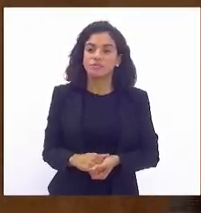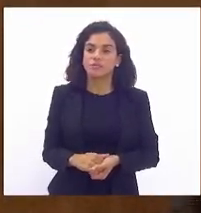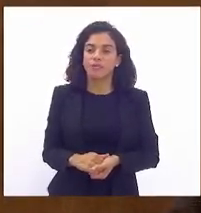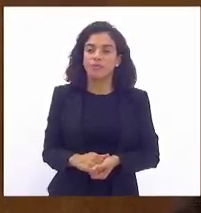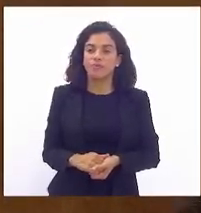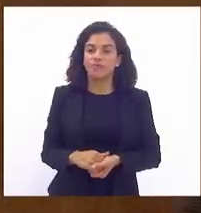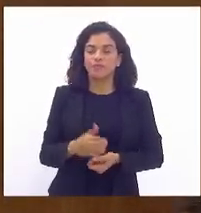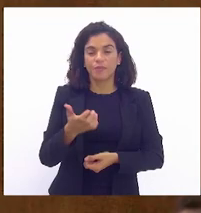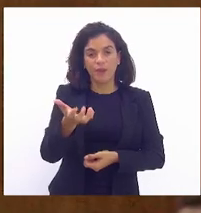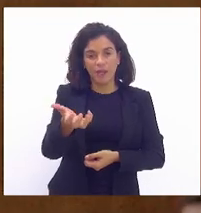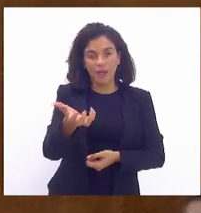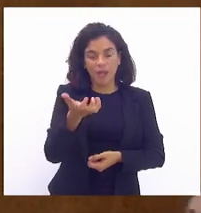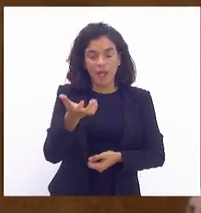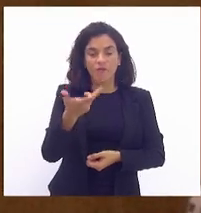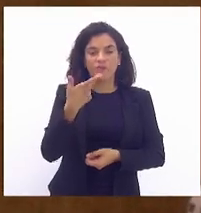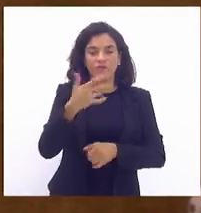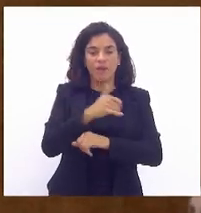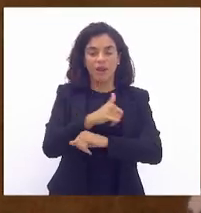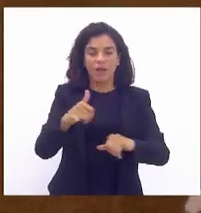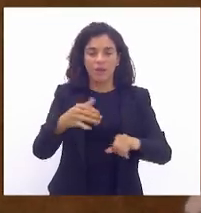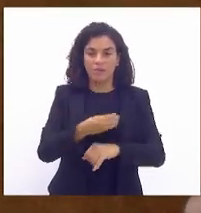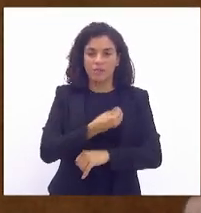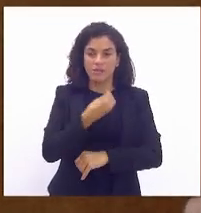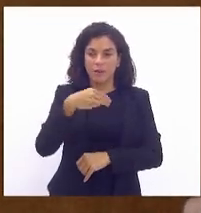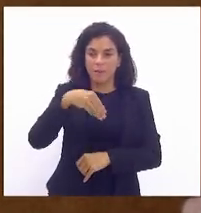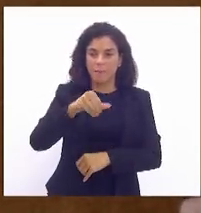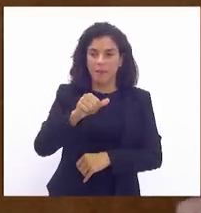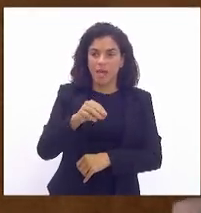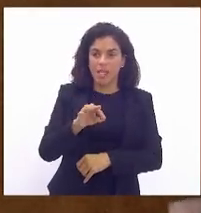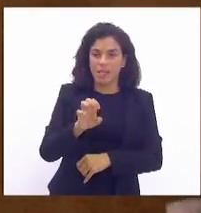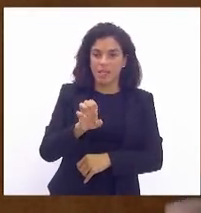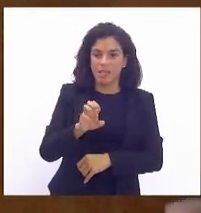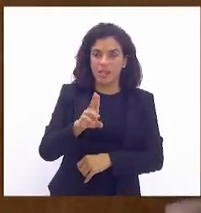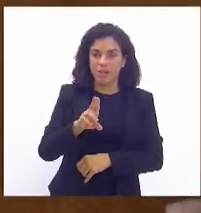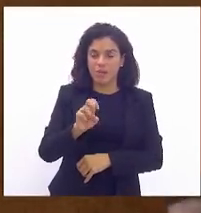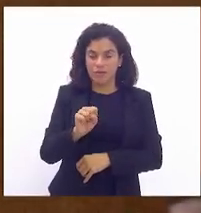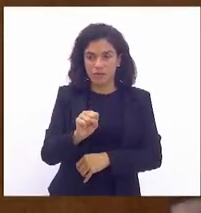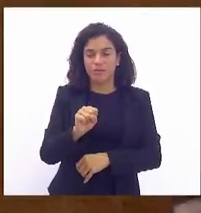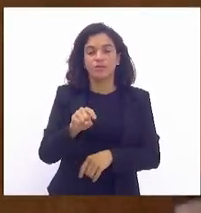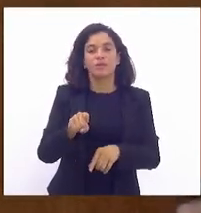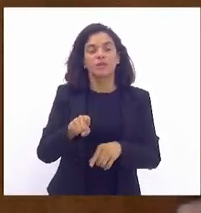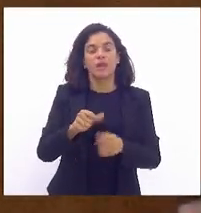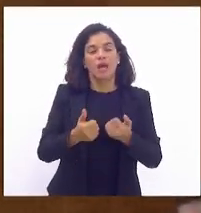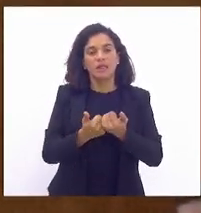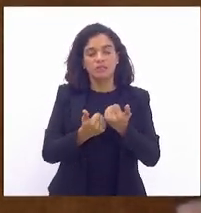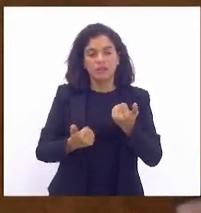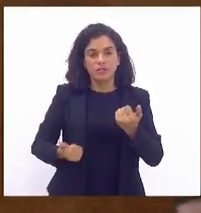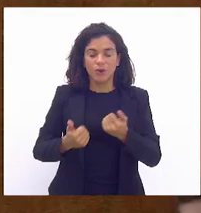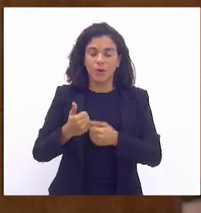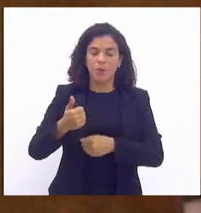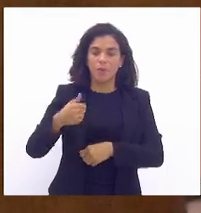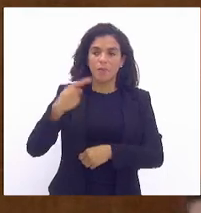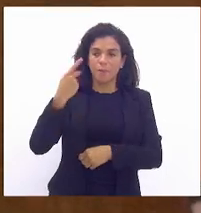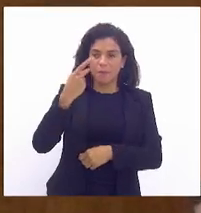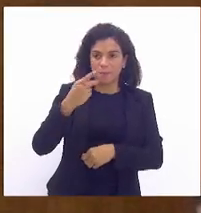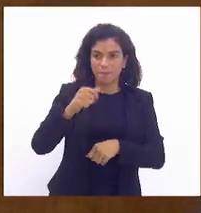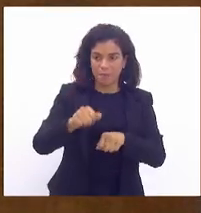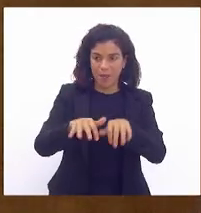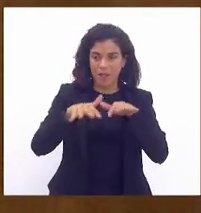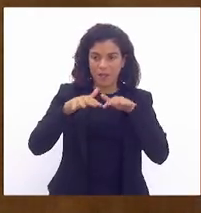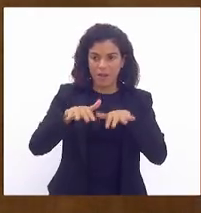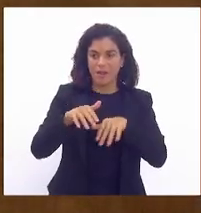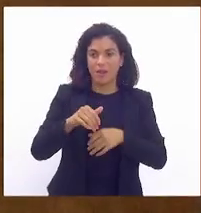Quero registrar a presença de Matheus Carlos de Azevedo, assessor parlamentar do deputado Samuel Malafaia.